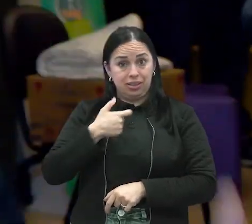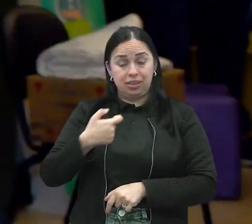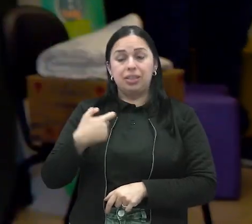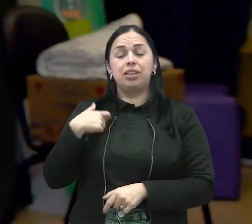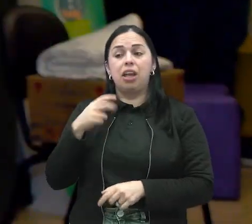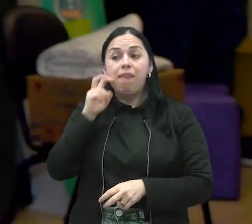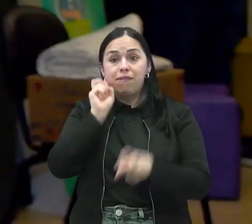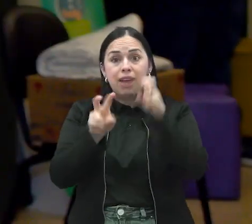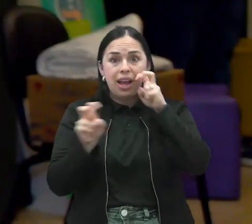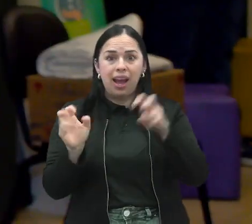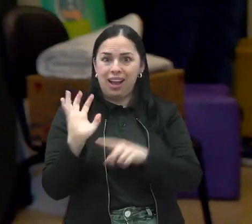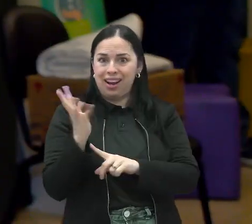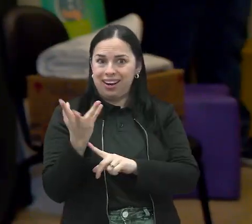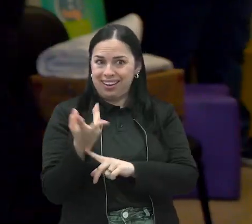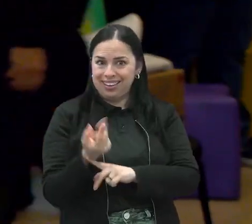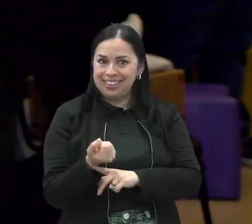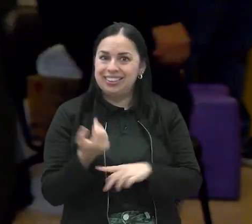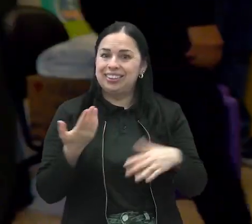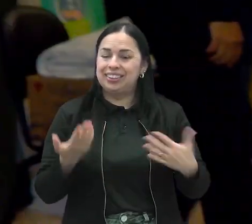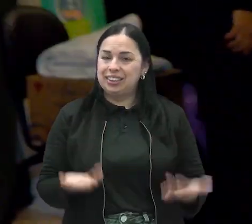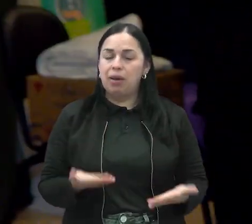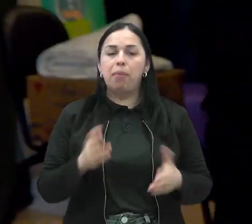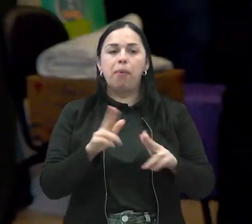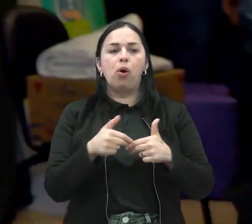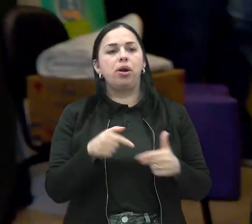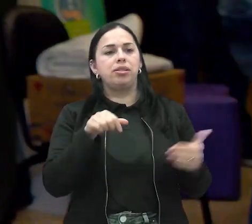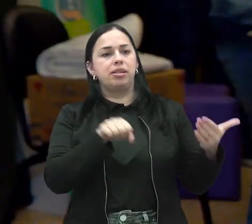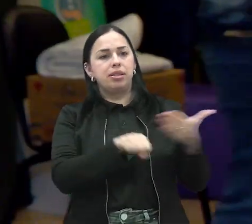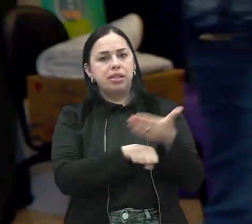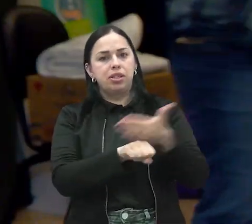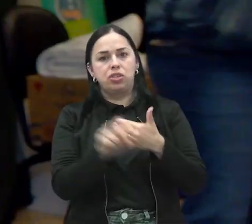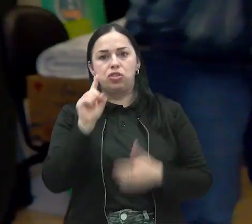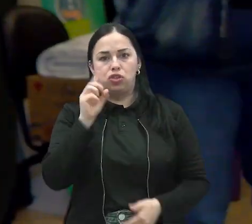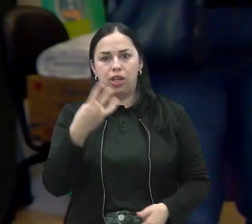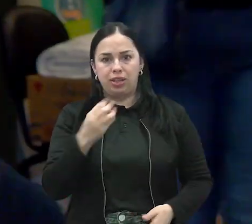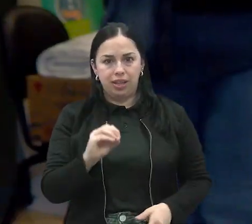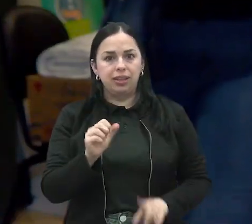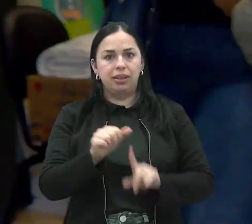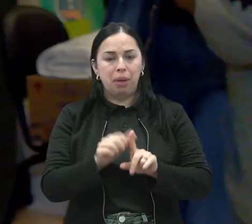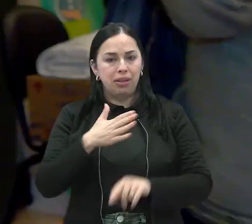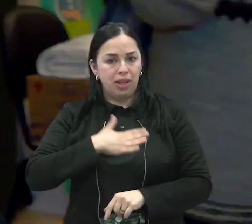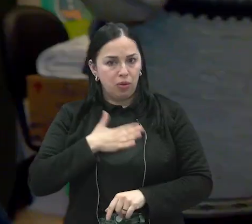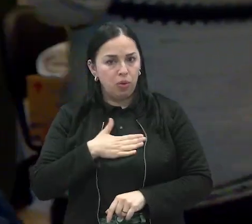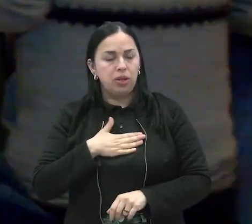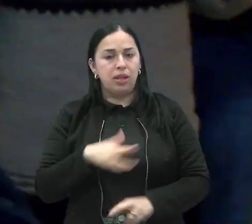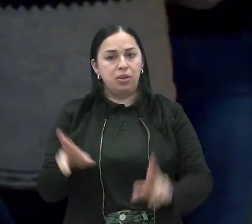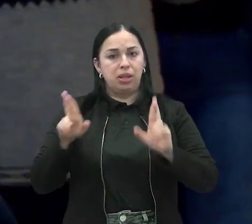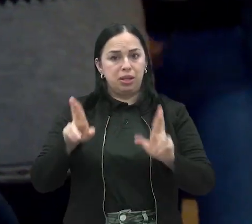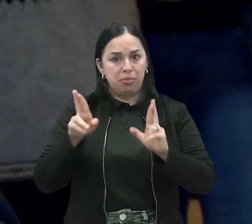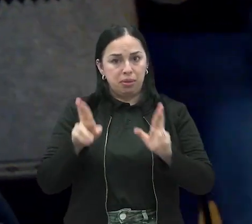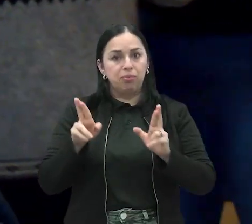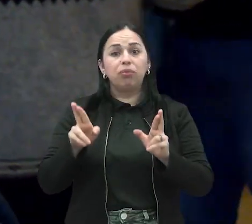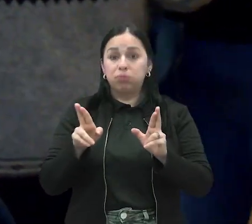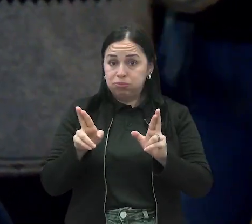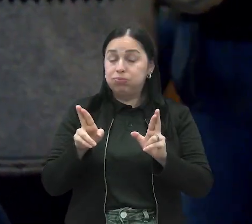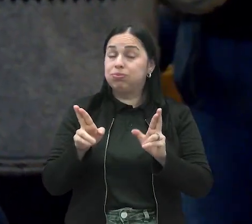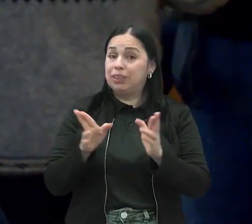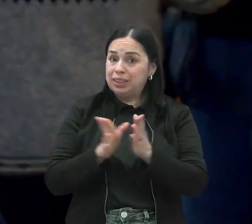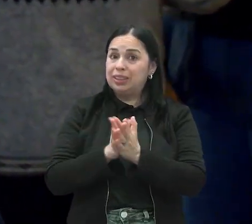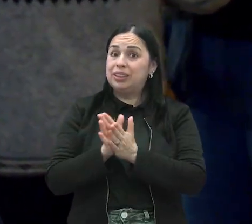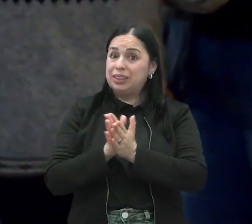que recebe a arte. Então, assim, a participação nesse dia 30, eu tenho bastante esperança de que vai